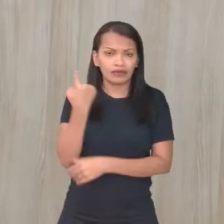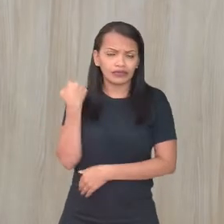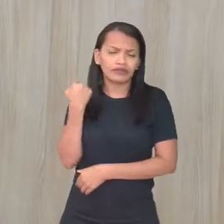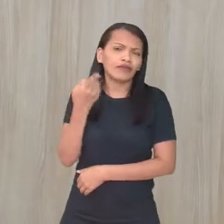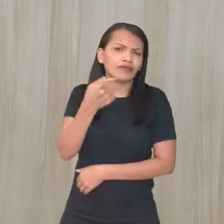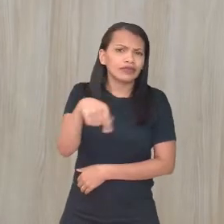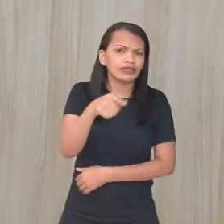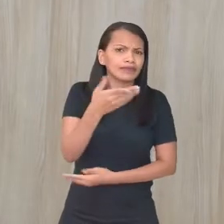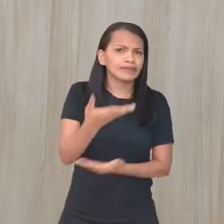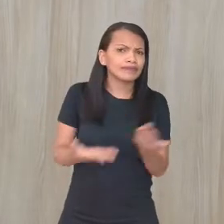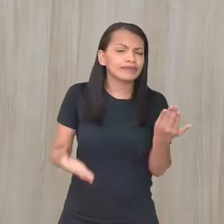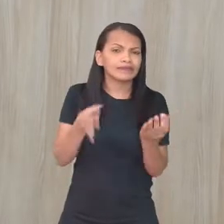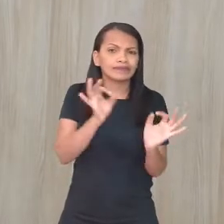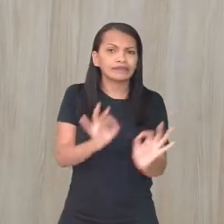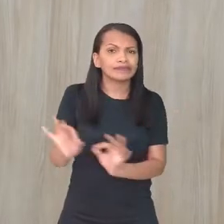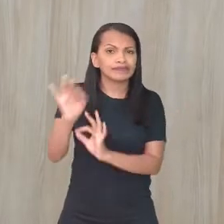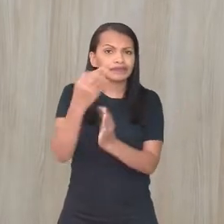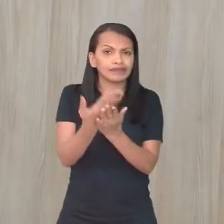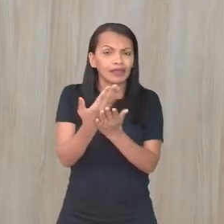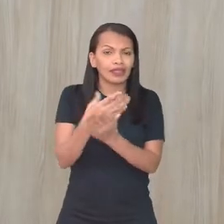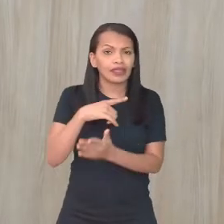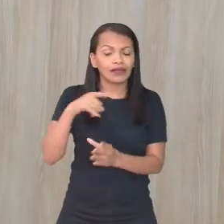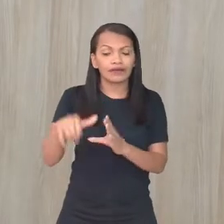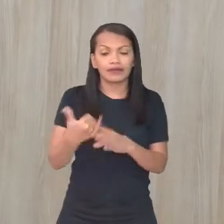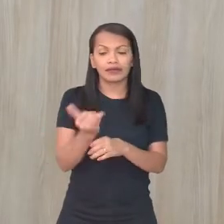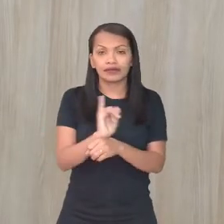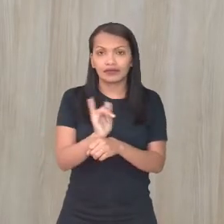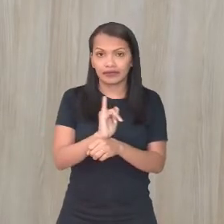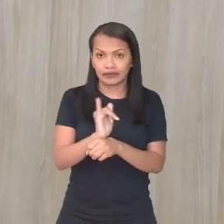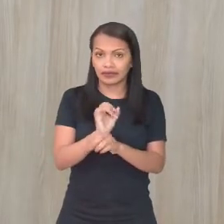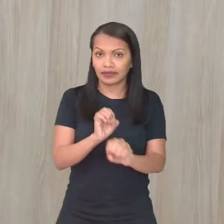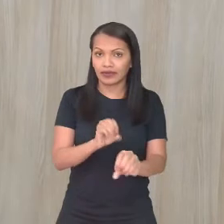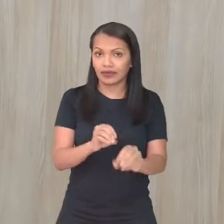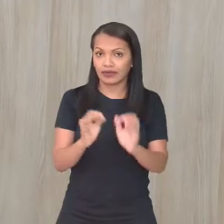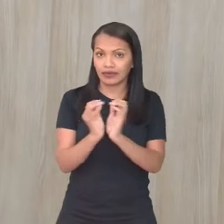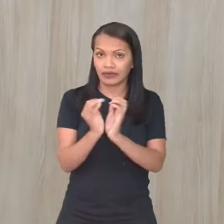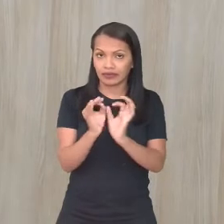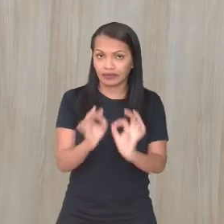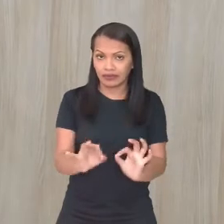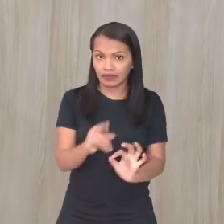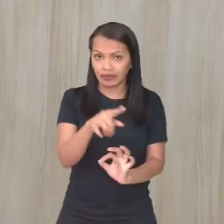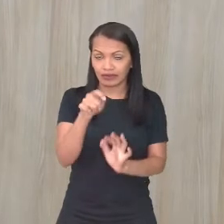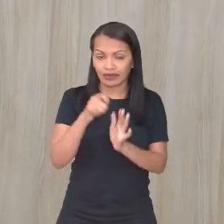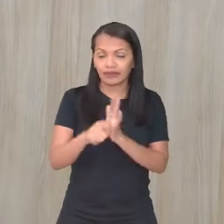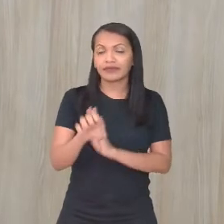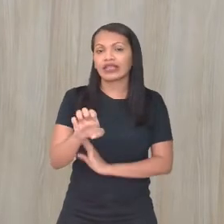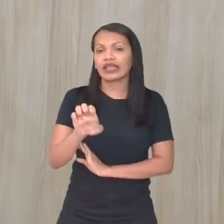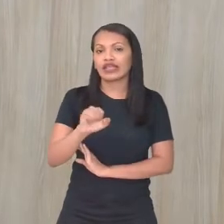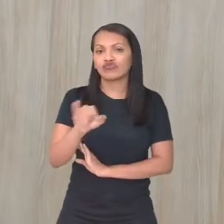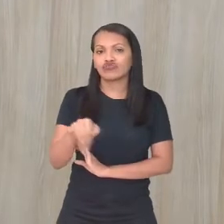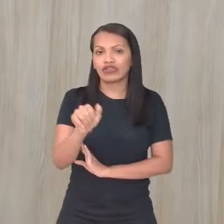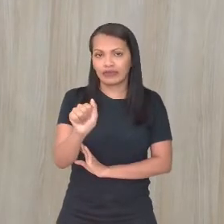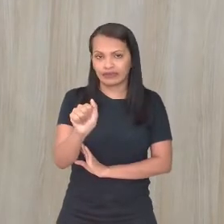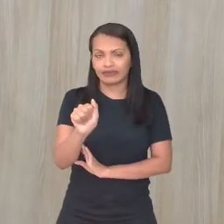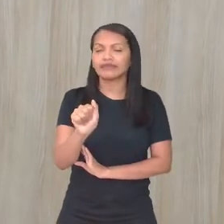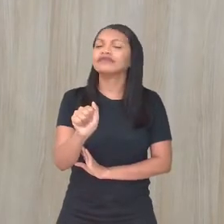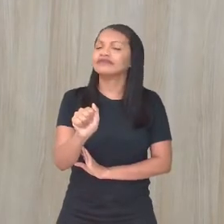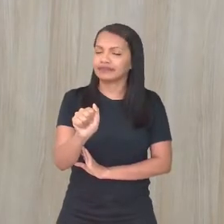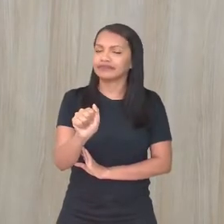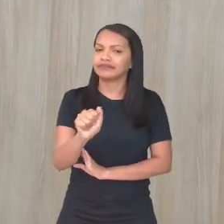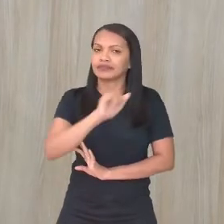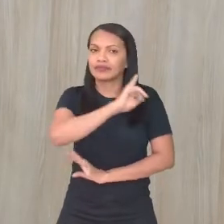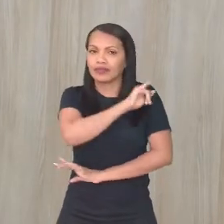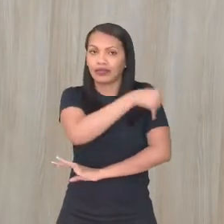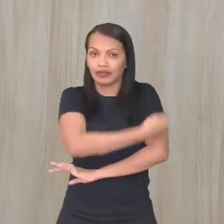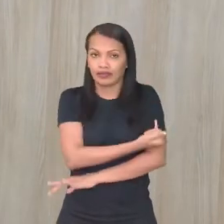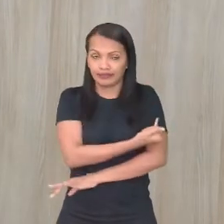perdido essa aula, você pode entrar aqui no nosso canal de YouTube, do Educa Recife, e escreve EJA, EJA, né? Educação de Jovens e